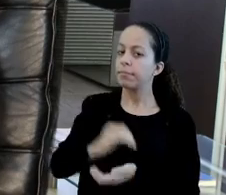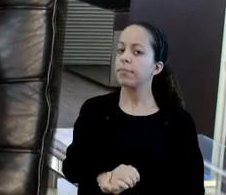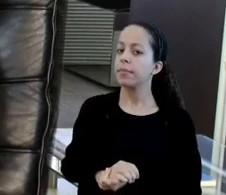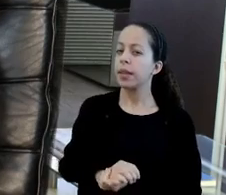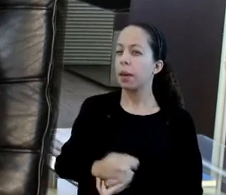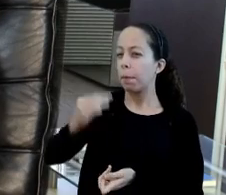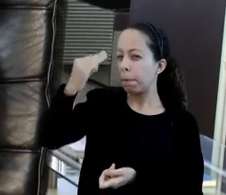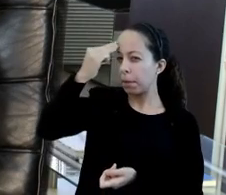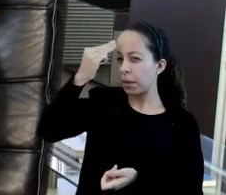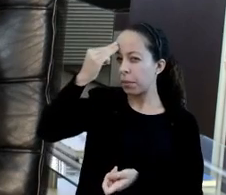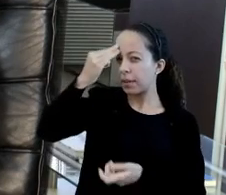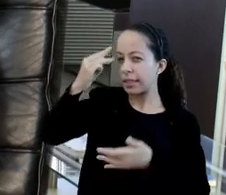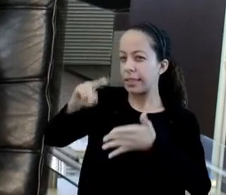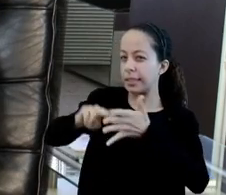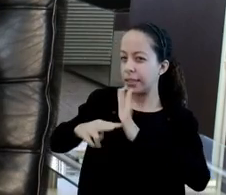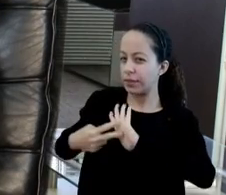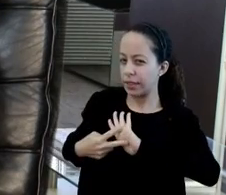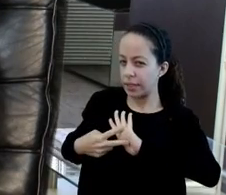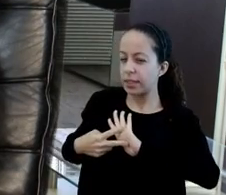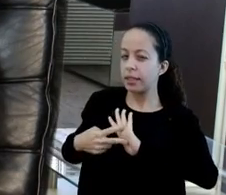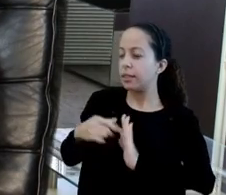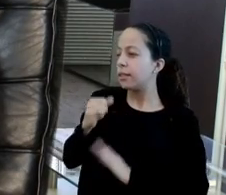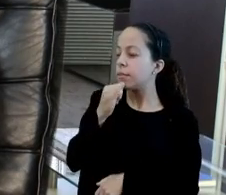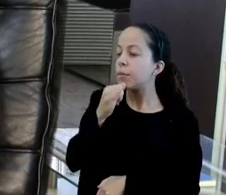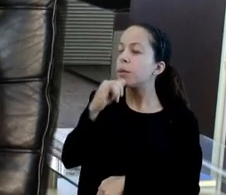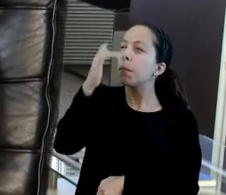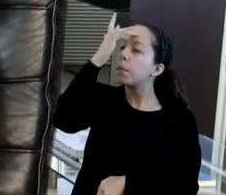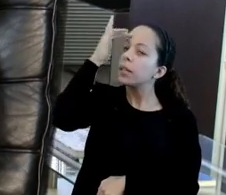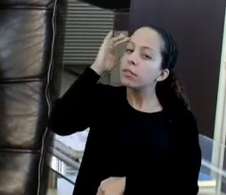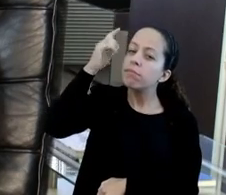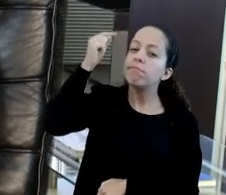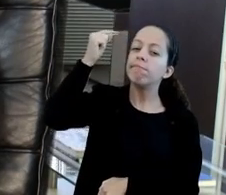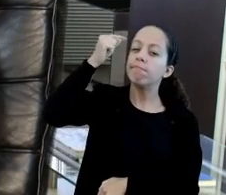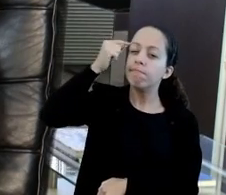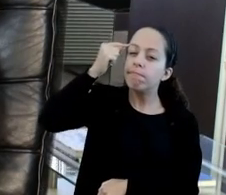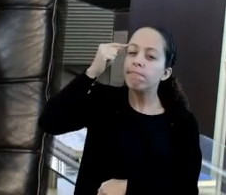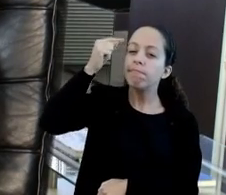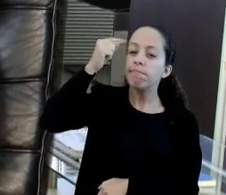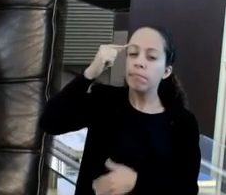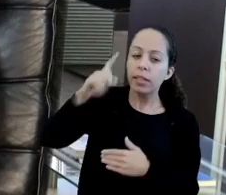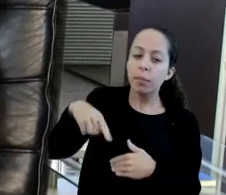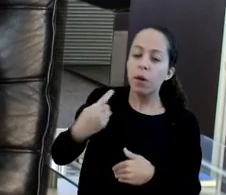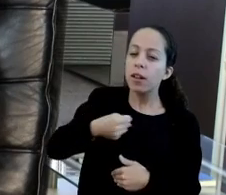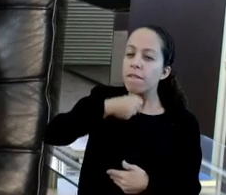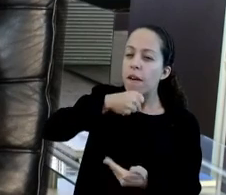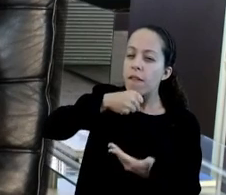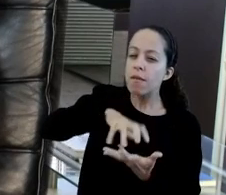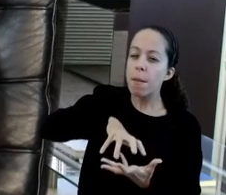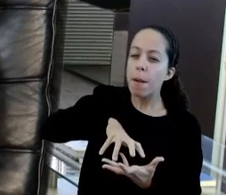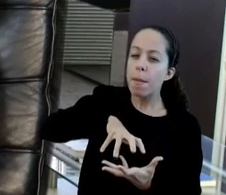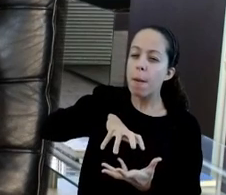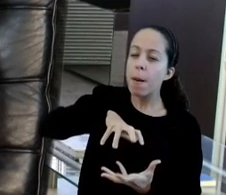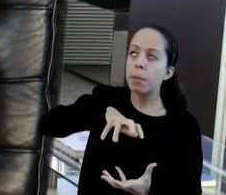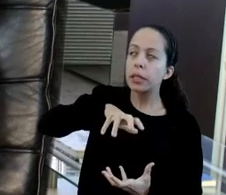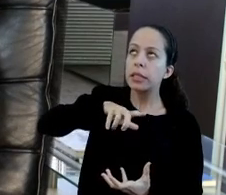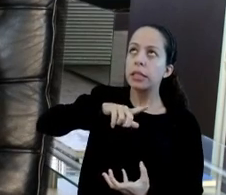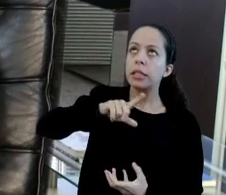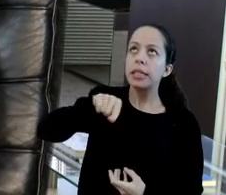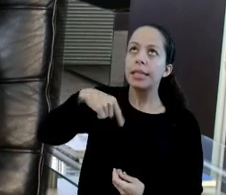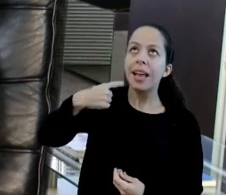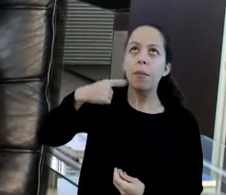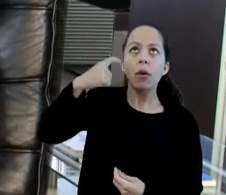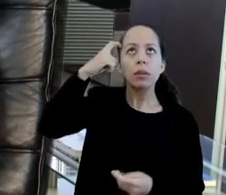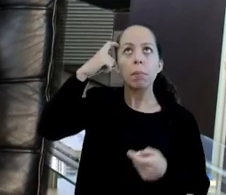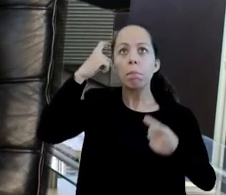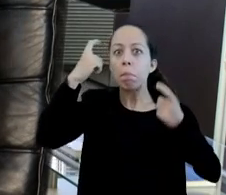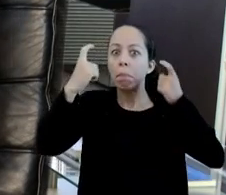aqui que a pessoa começa a ficar idosa, como eu, e já começa a preocupar, não. Memória